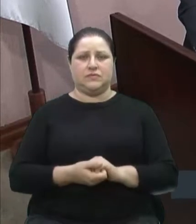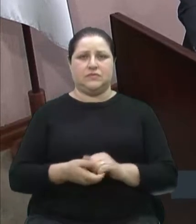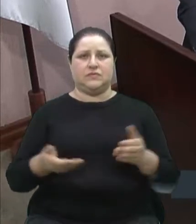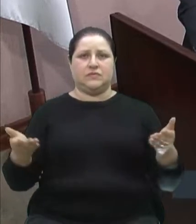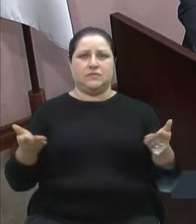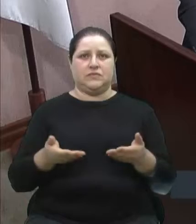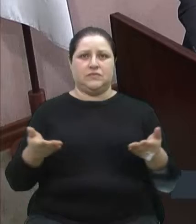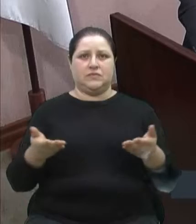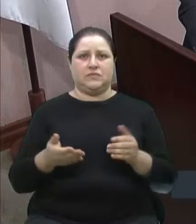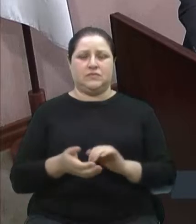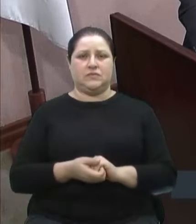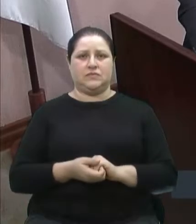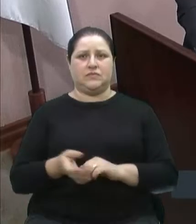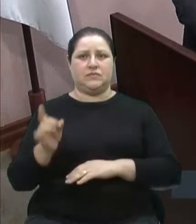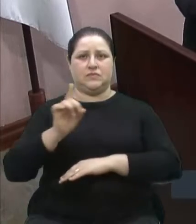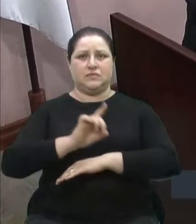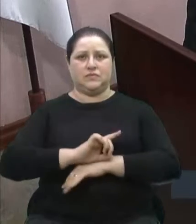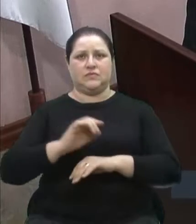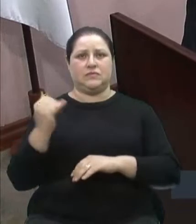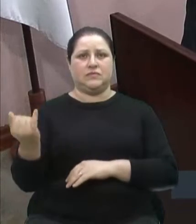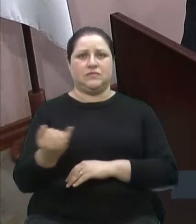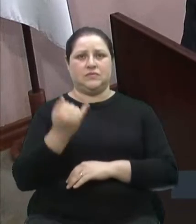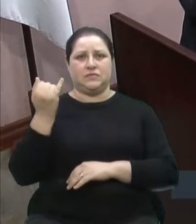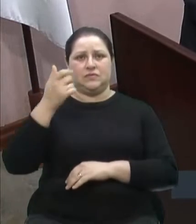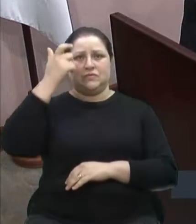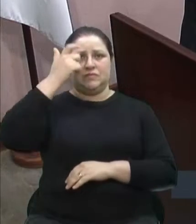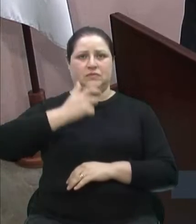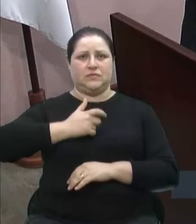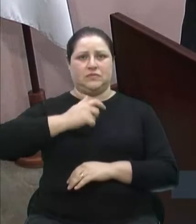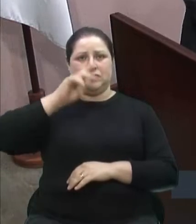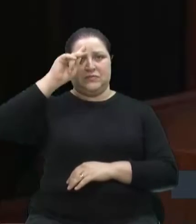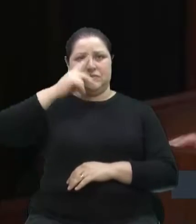Hoje, um dia bem importante para esse vereador,